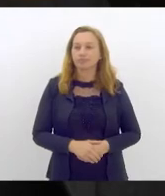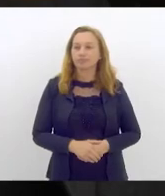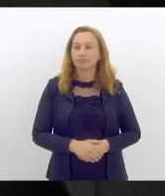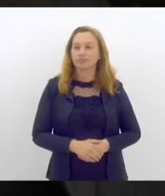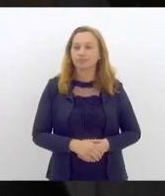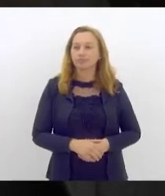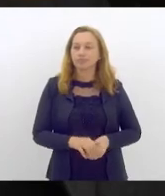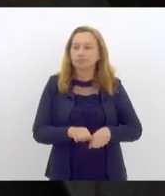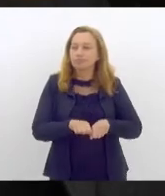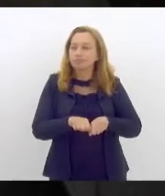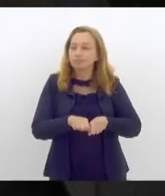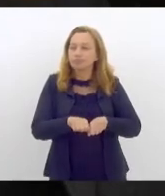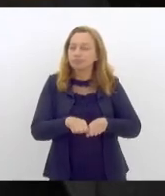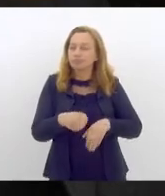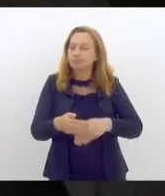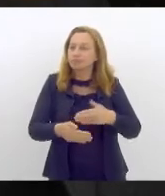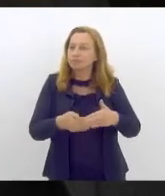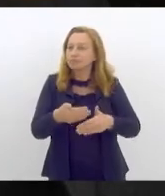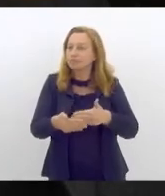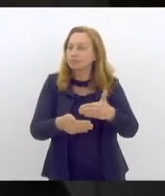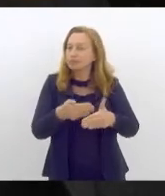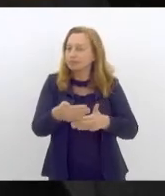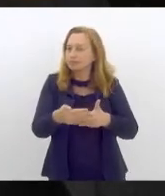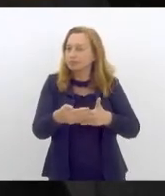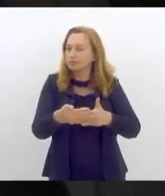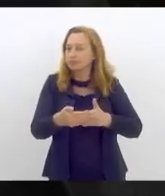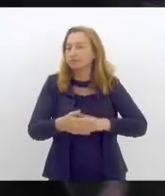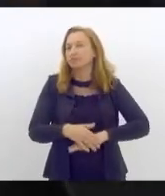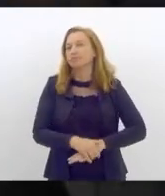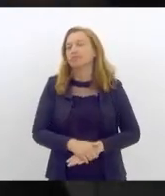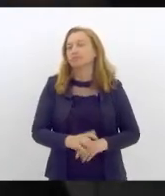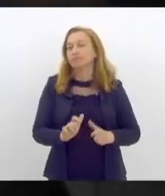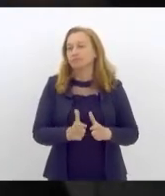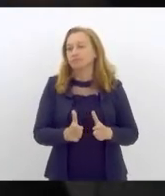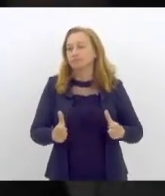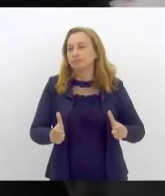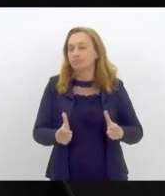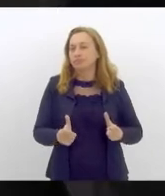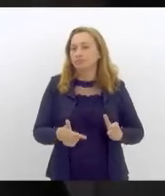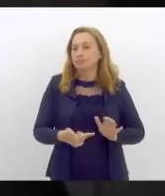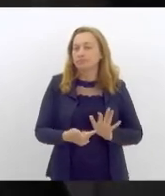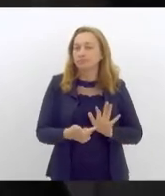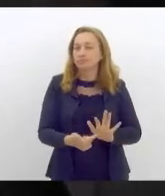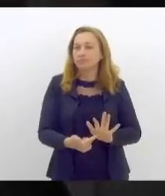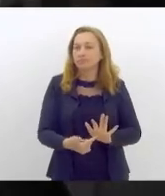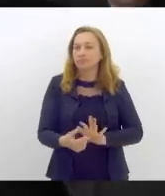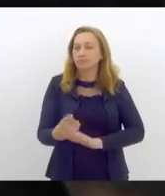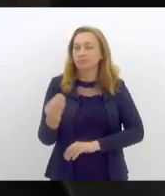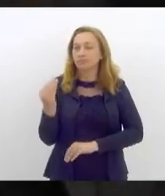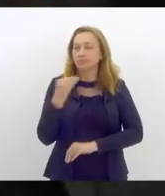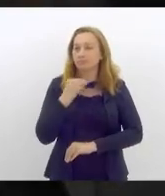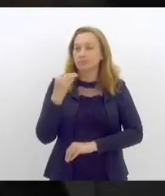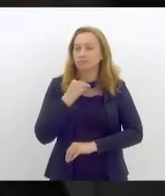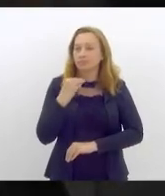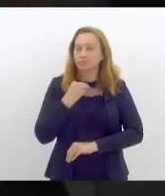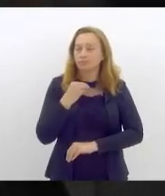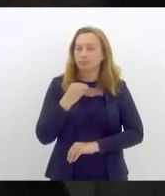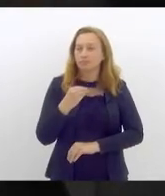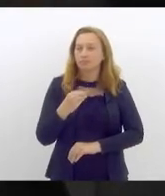crescem evolui e mostram a fragilidade do nosso sistema de